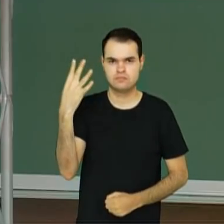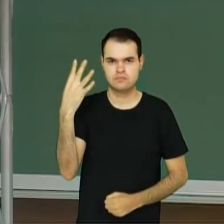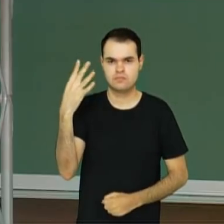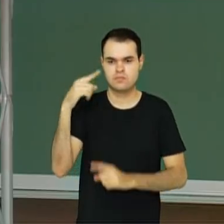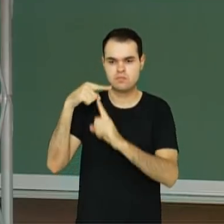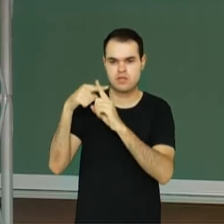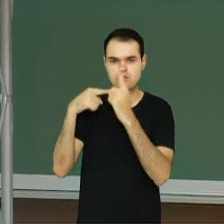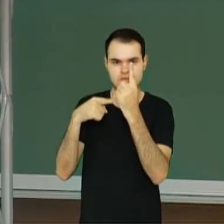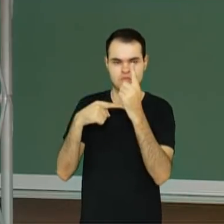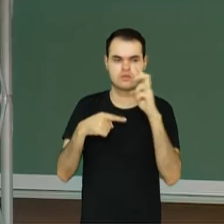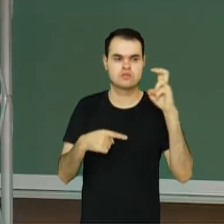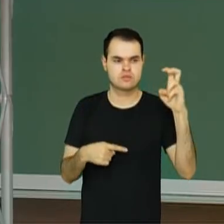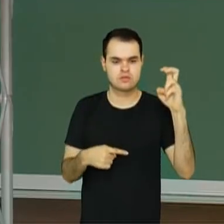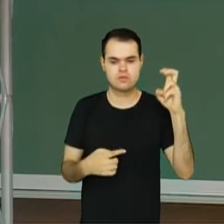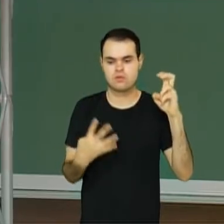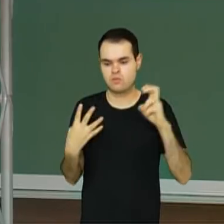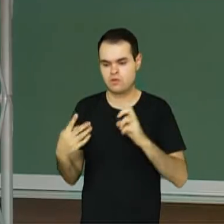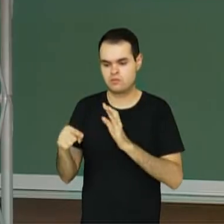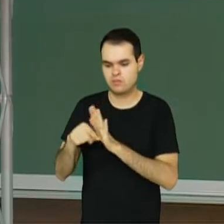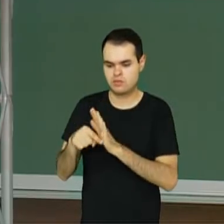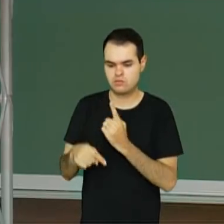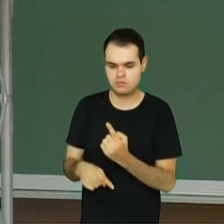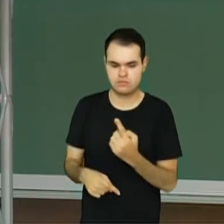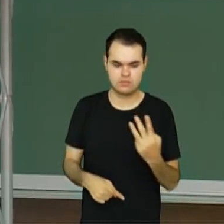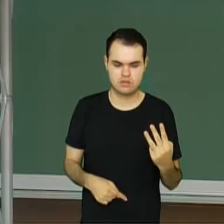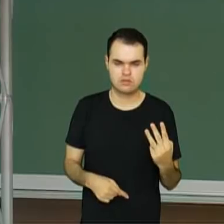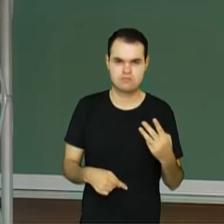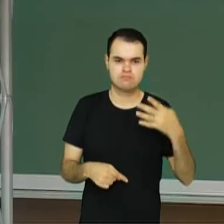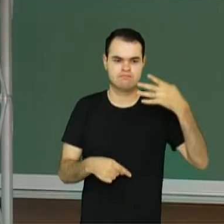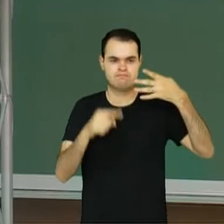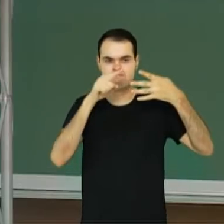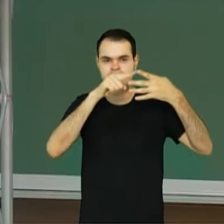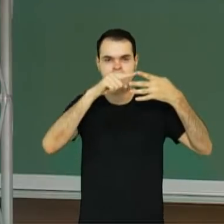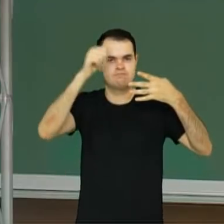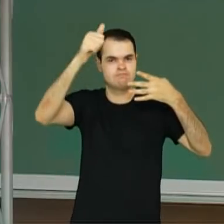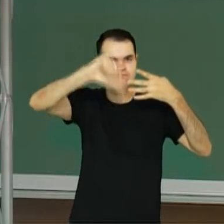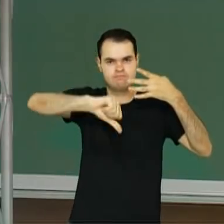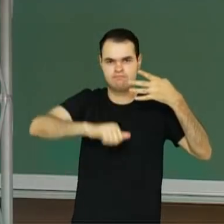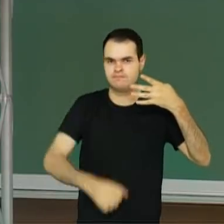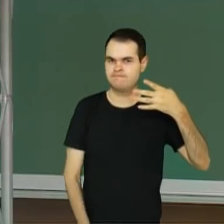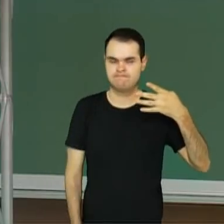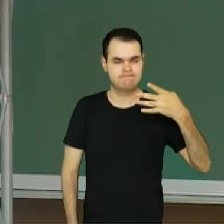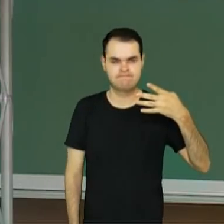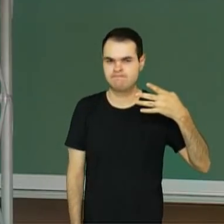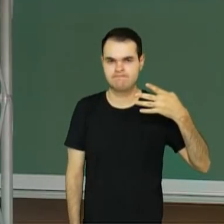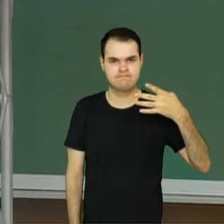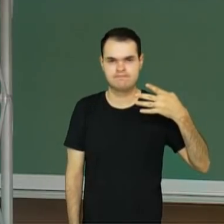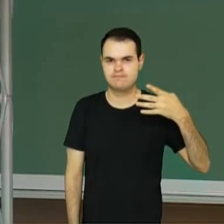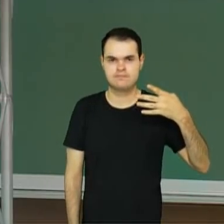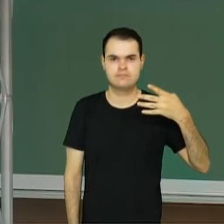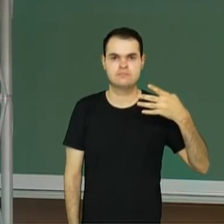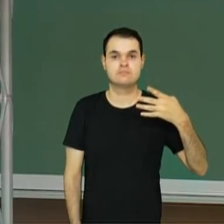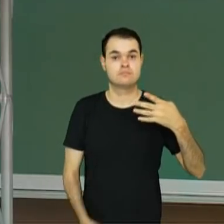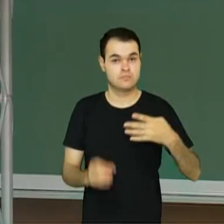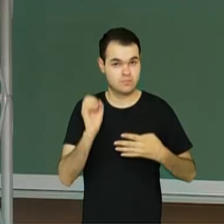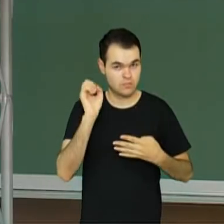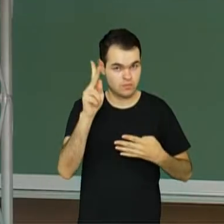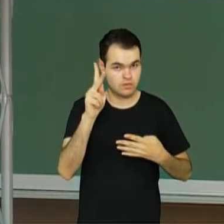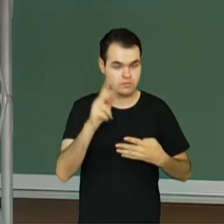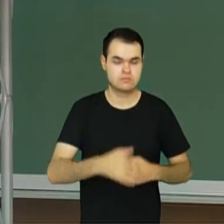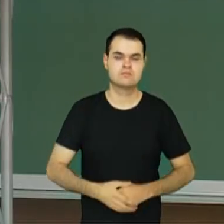é 5 e 4 menos 1, 3. Primeiro par ordenado não funcionou para a segunda equação.